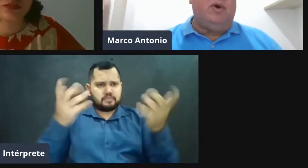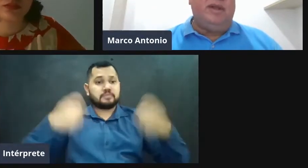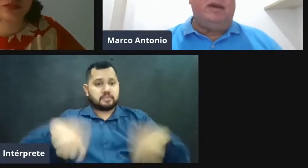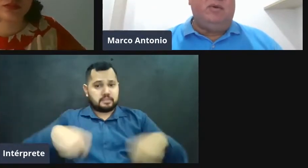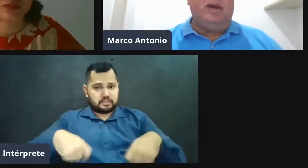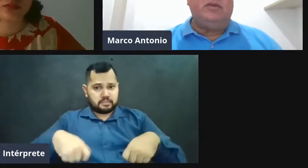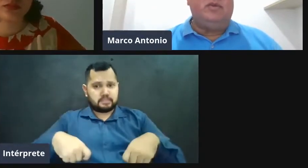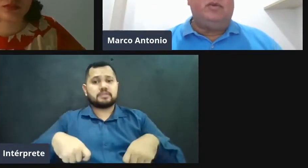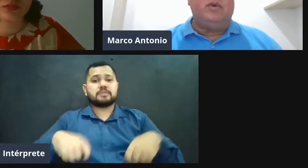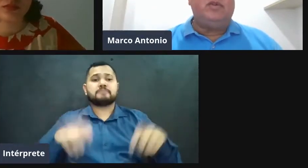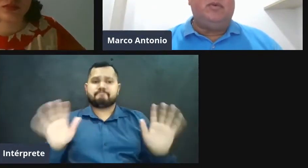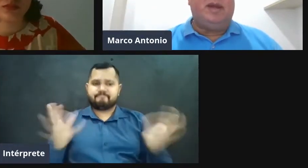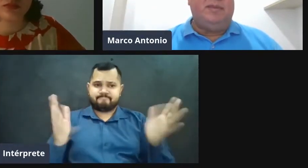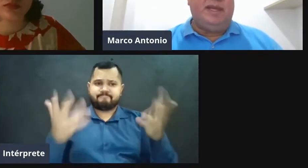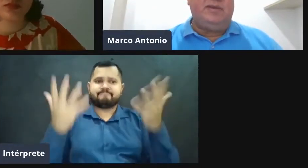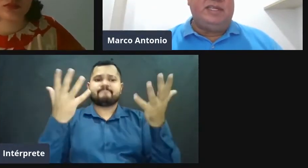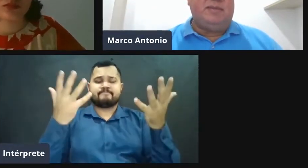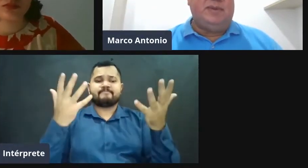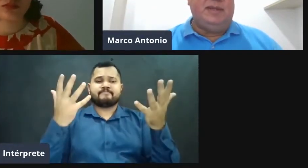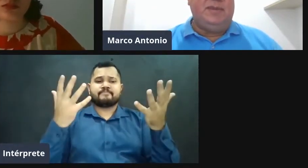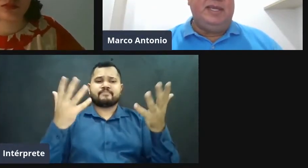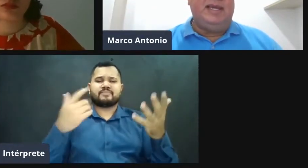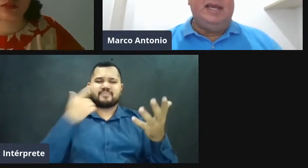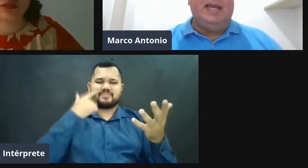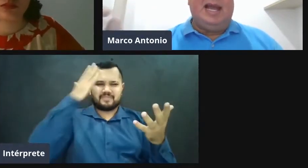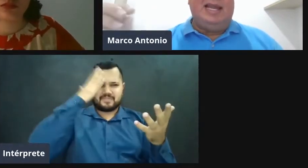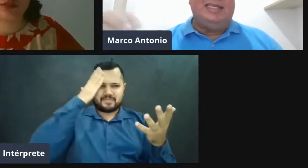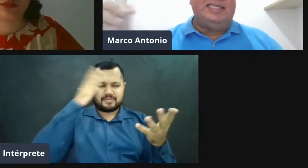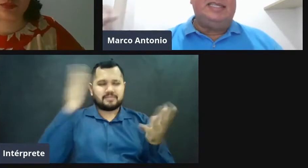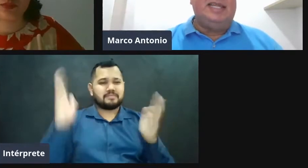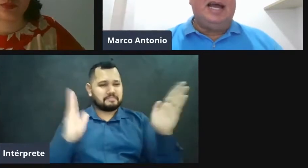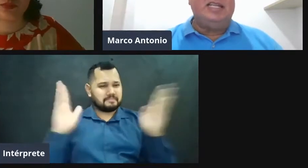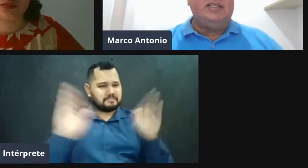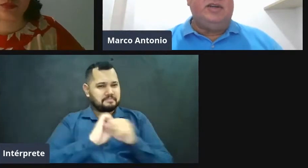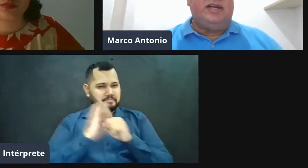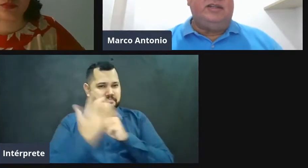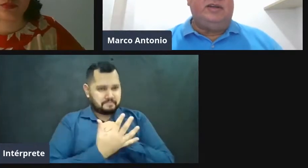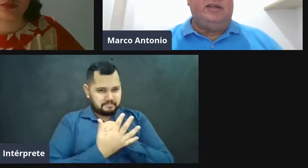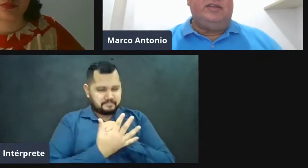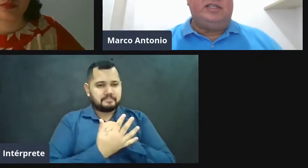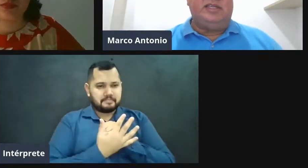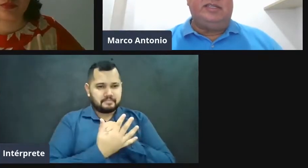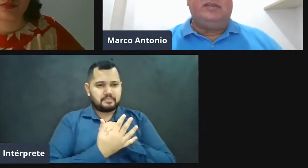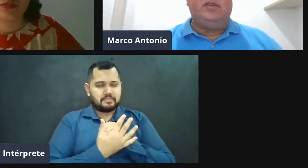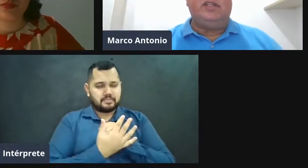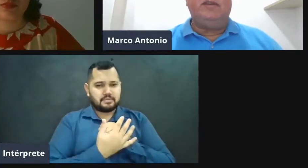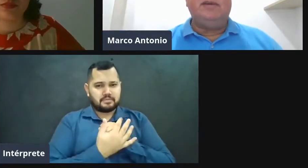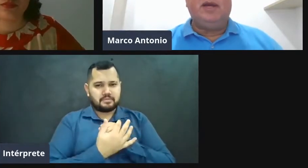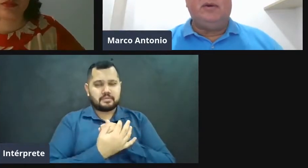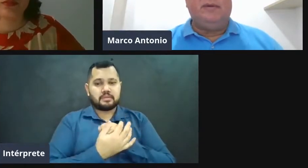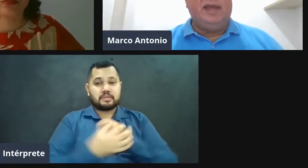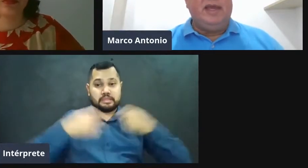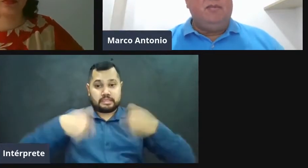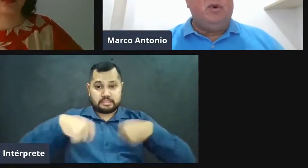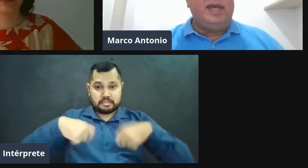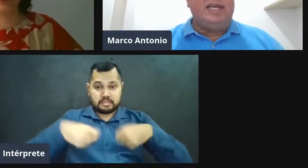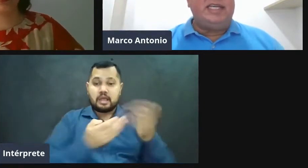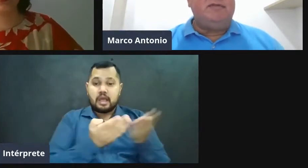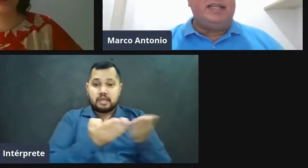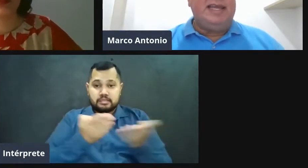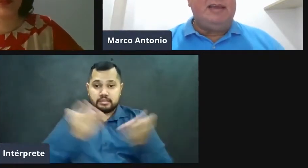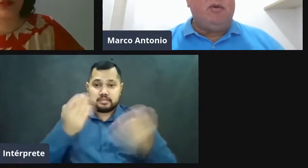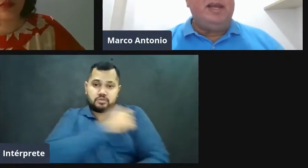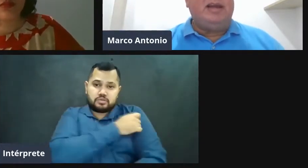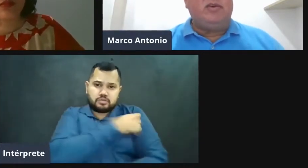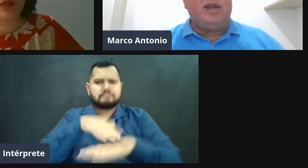agora pior, né, com os dobramentos dessa pandemia, a necessidade de assistência estudantil vai ser maior,